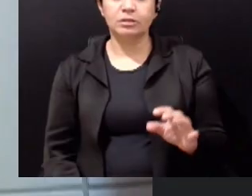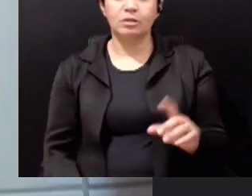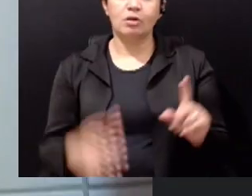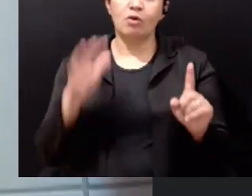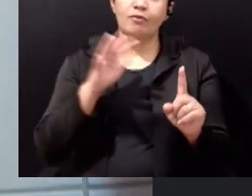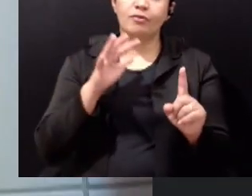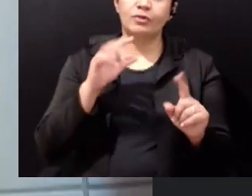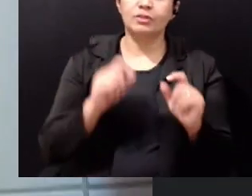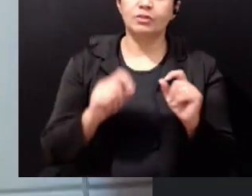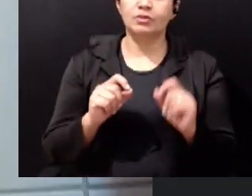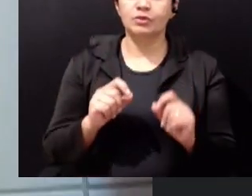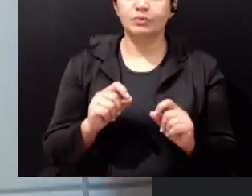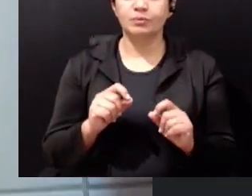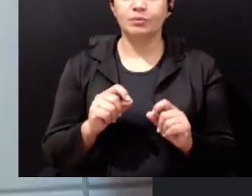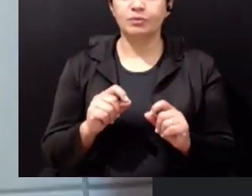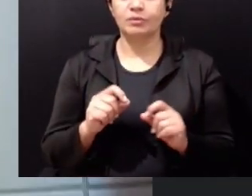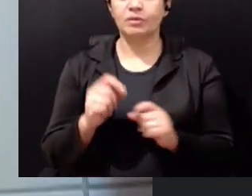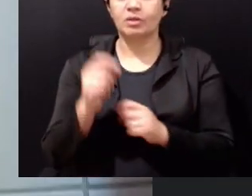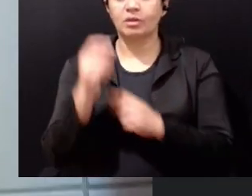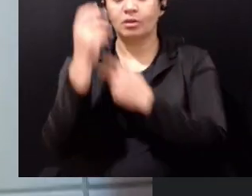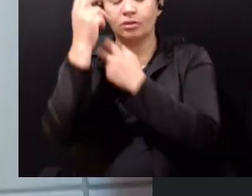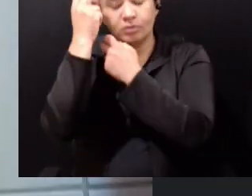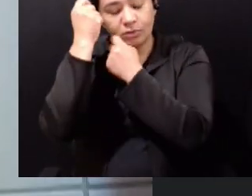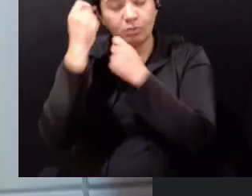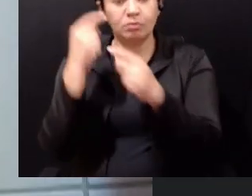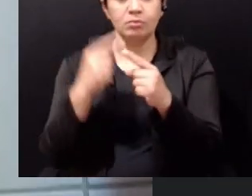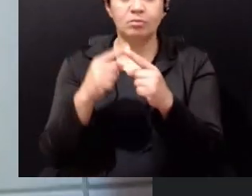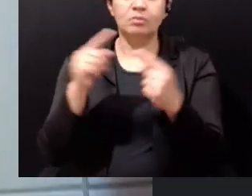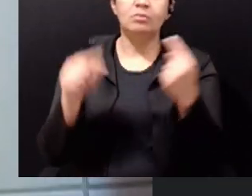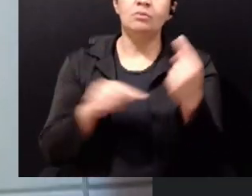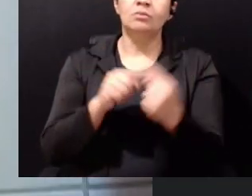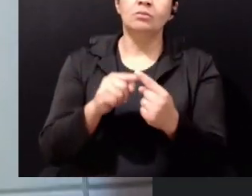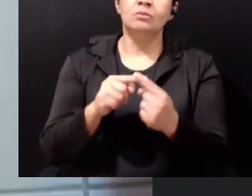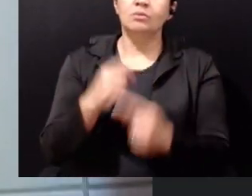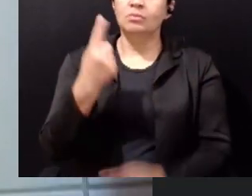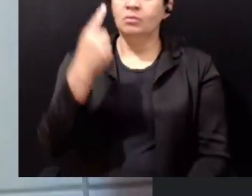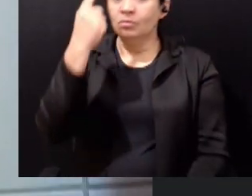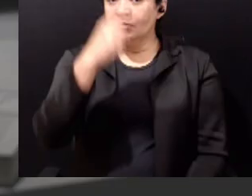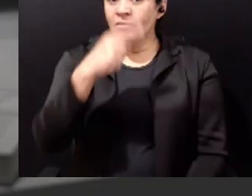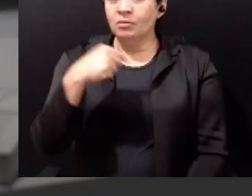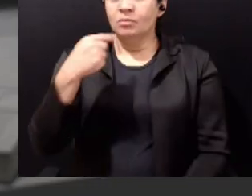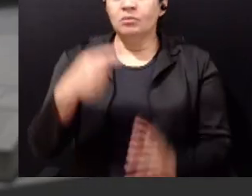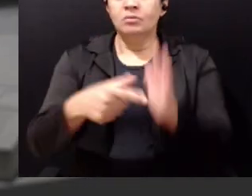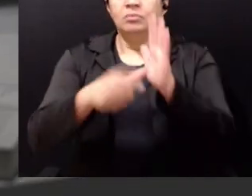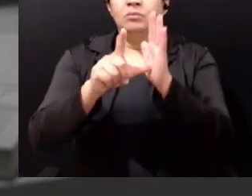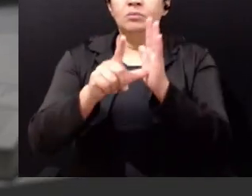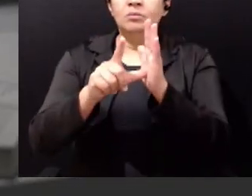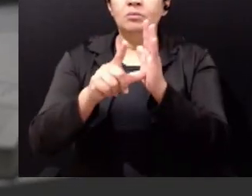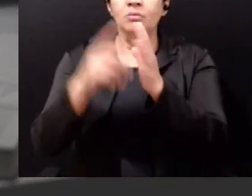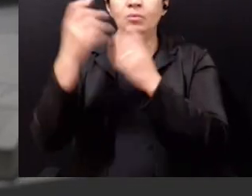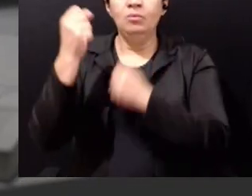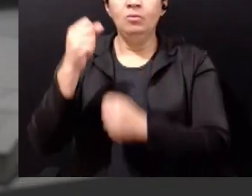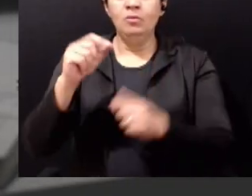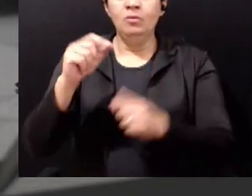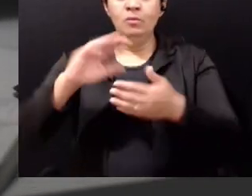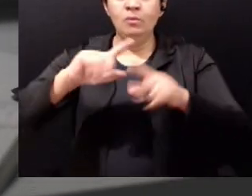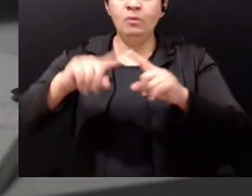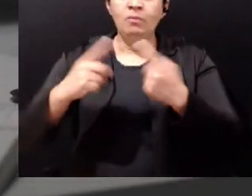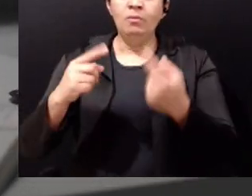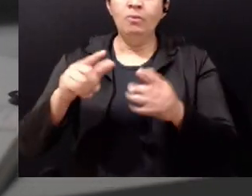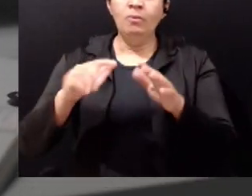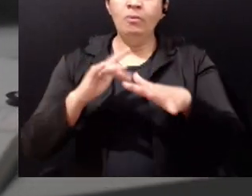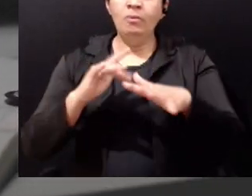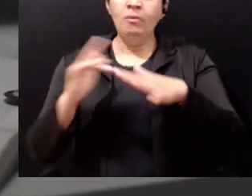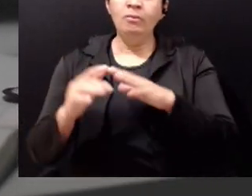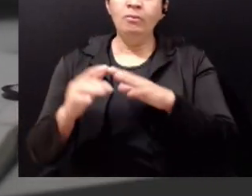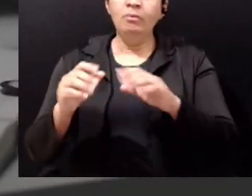questão de sono, porque assim, o ideal seria que a gente ficasse 1 hora, 2 horas antes de dormir já sem telas, né, já, porque a própria luz